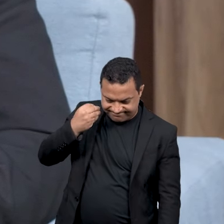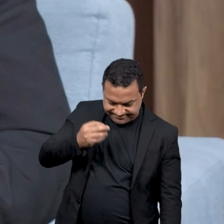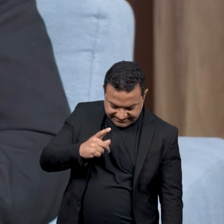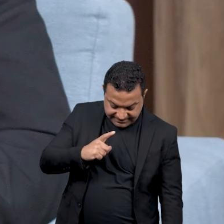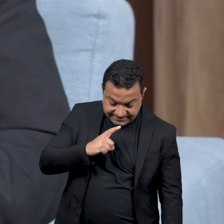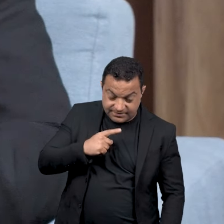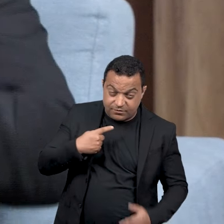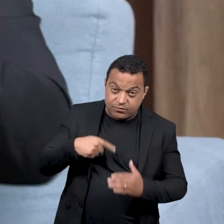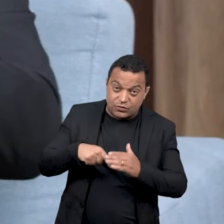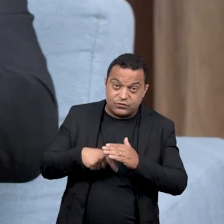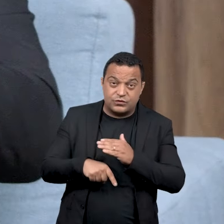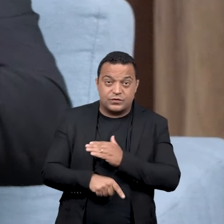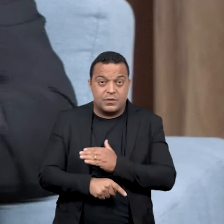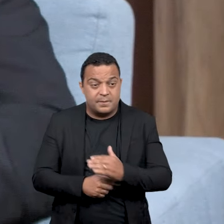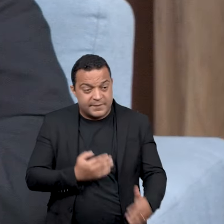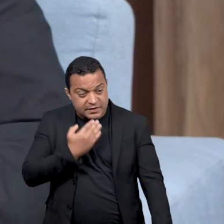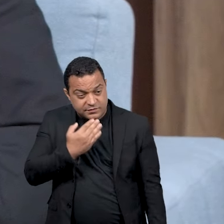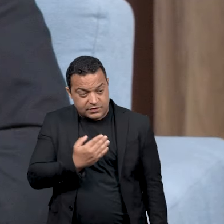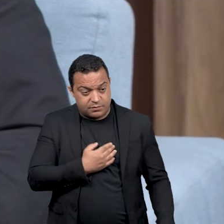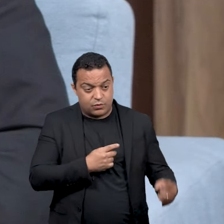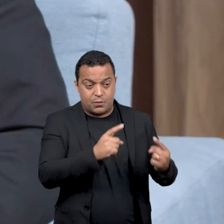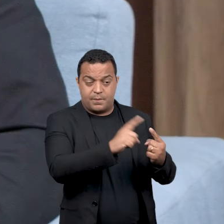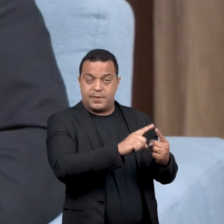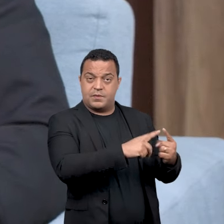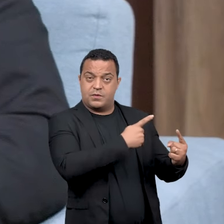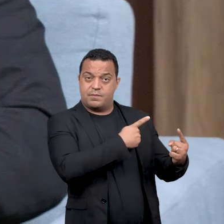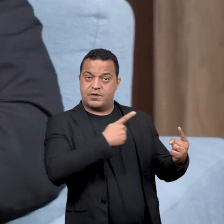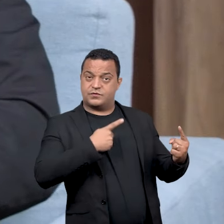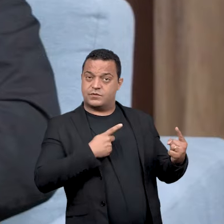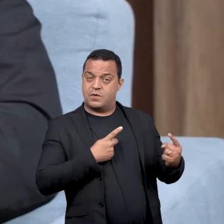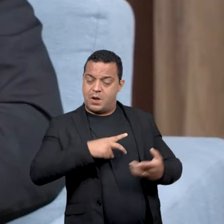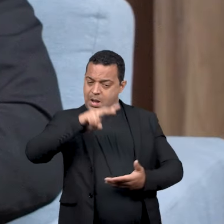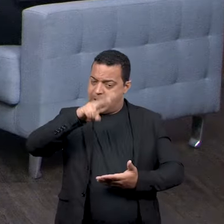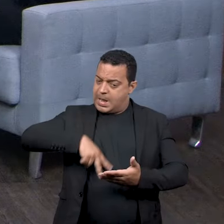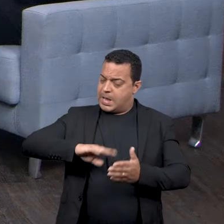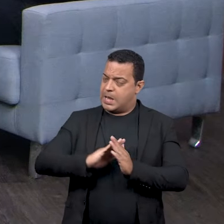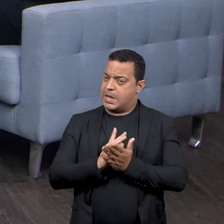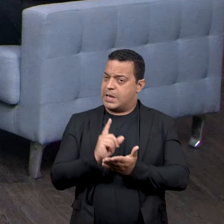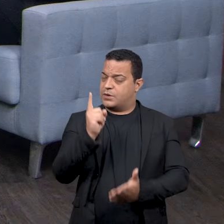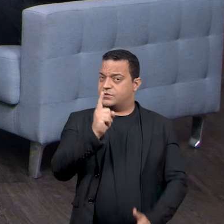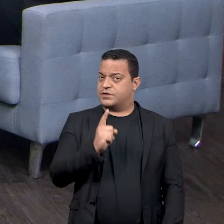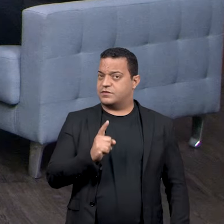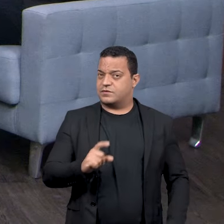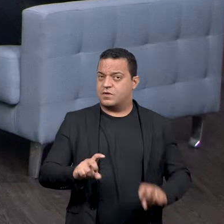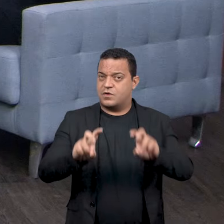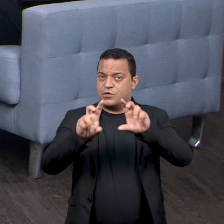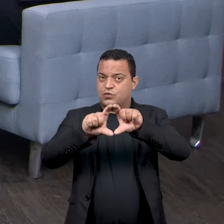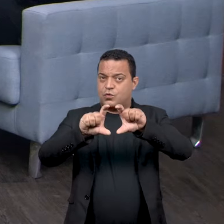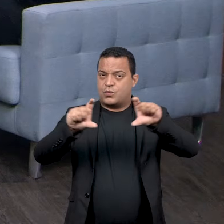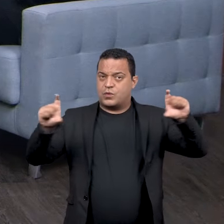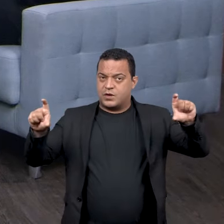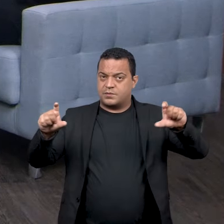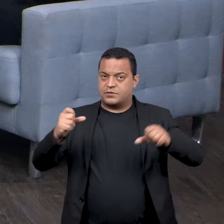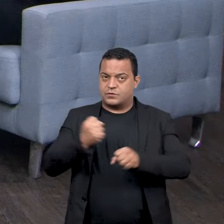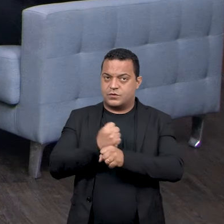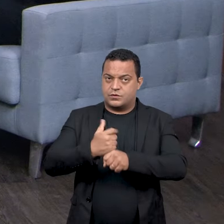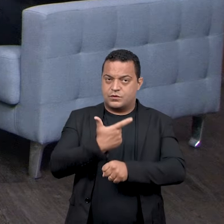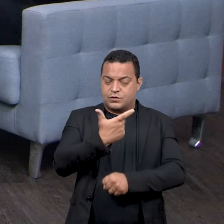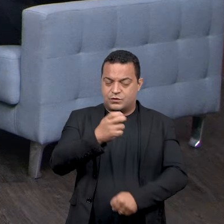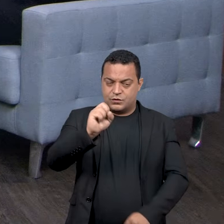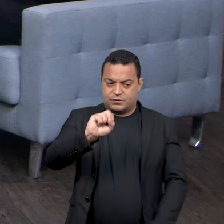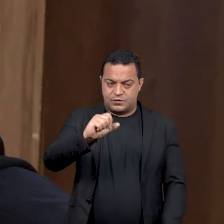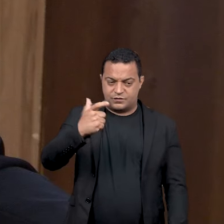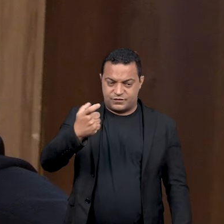na presença do Senhor. E eu gostaria que o pastor Winston fizesse a leitura aí do texto que se refere ao lema de